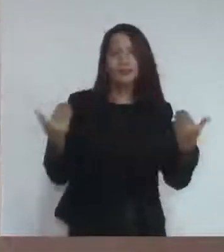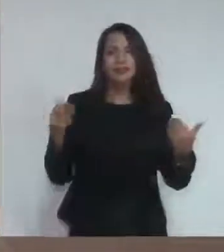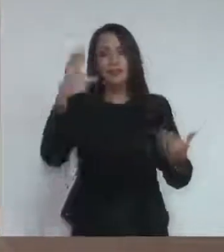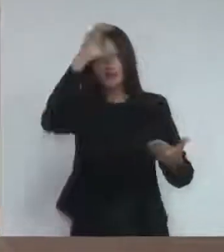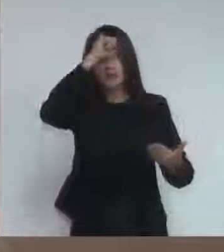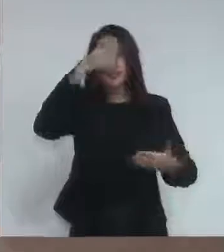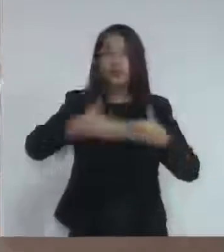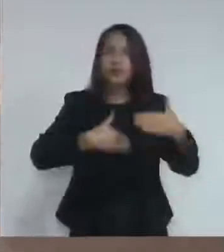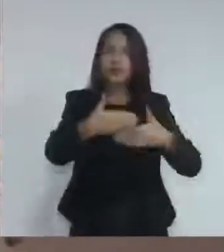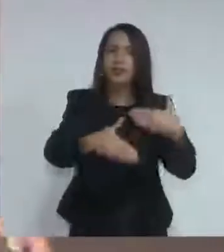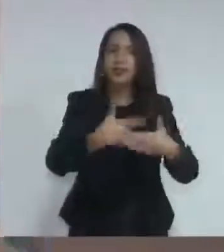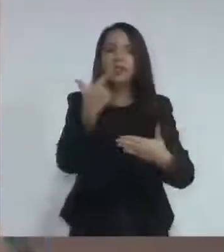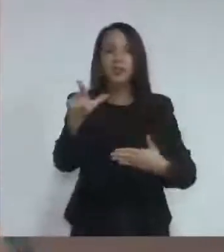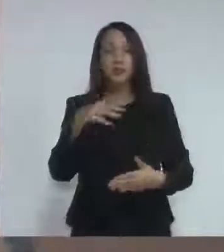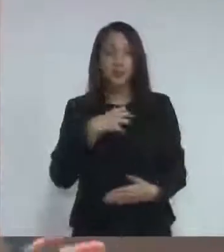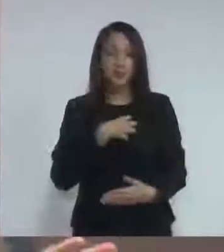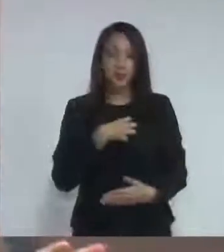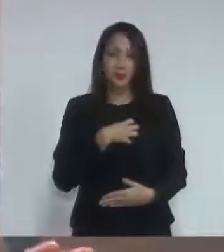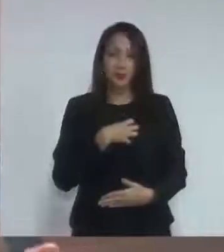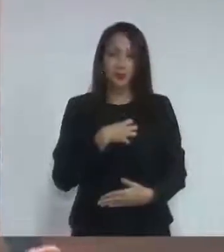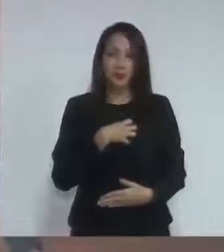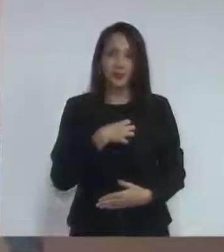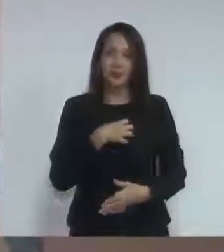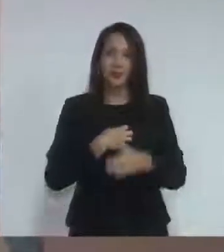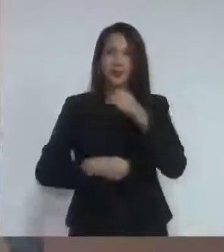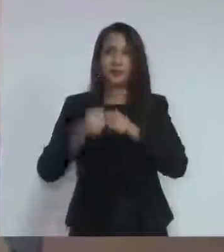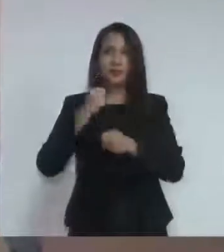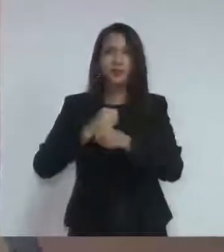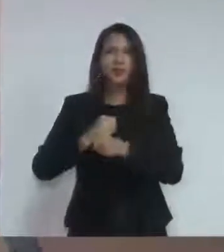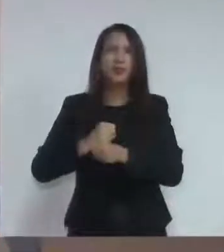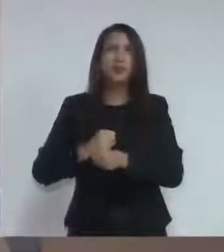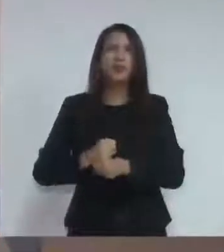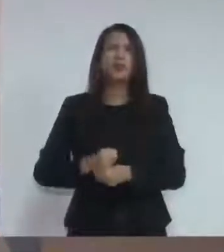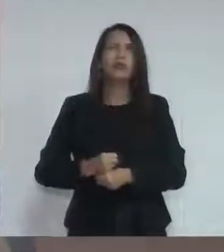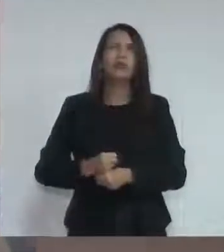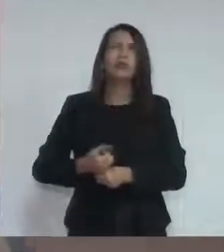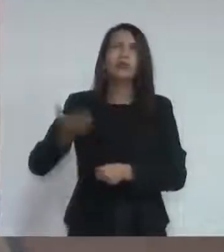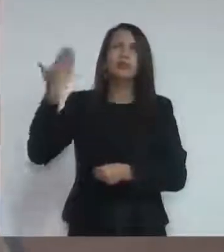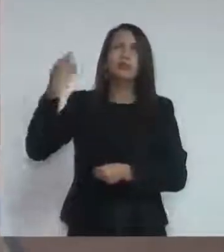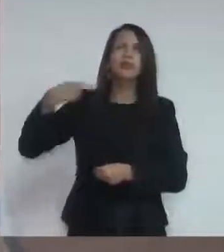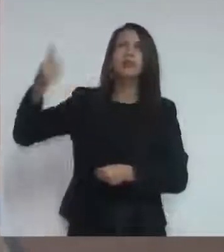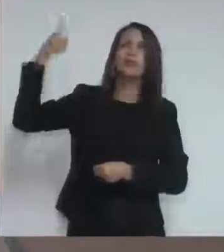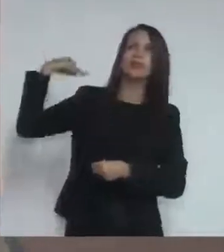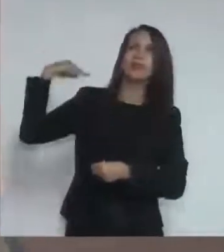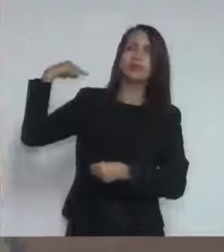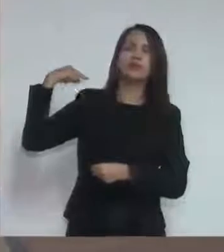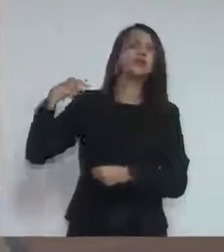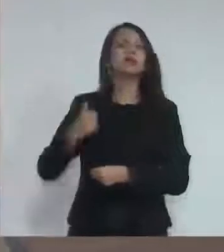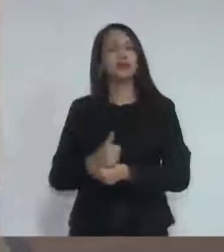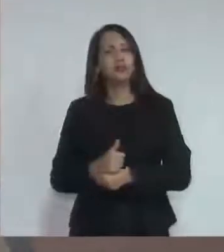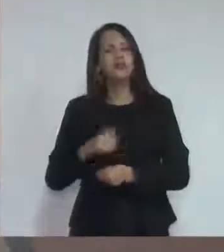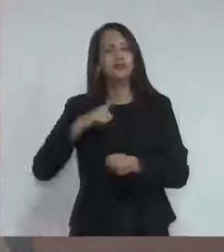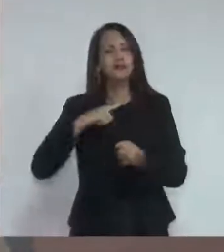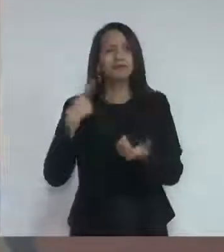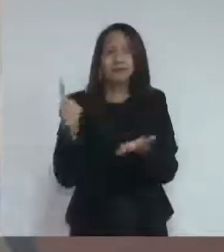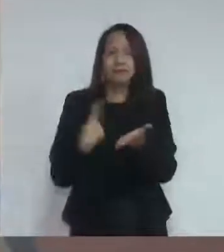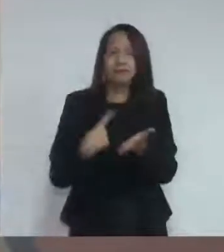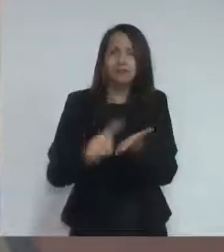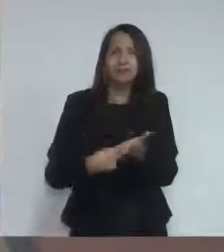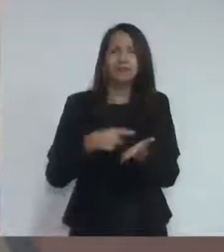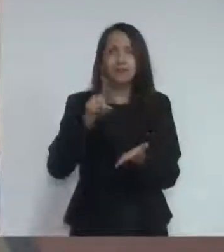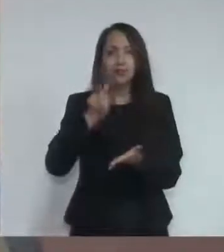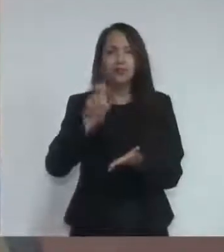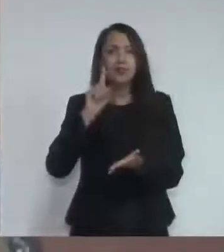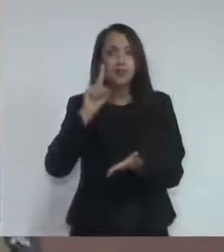aí vem a outra situação. No ano retrasado, se não me falha a memória, foi acordado, já disse aqui 15 dias atrás, o